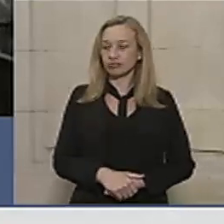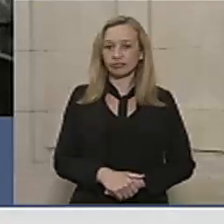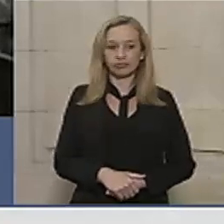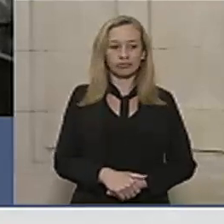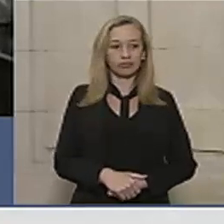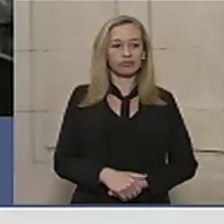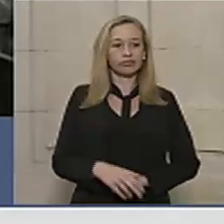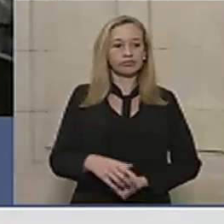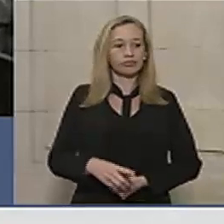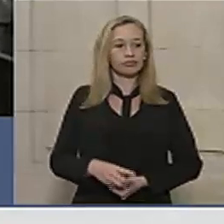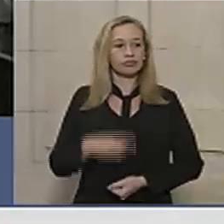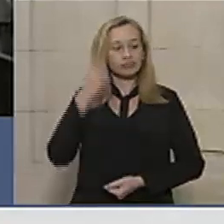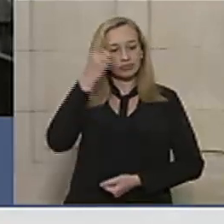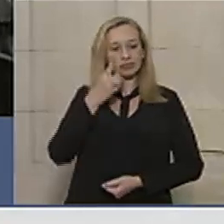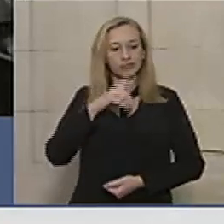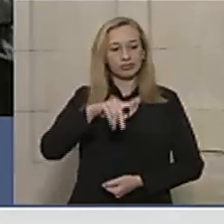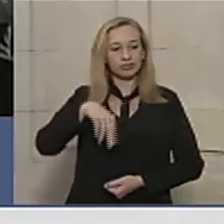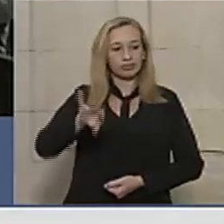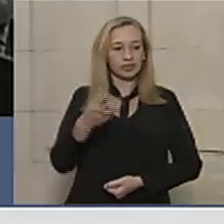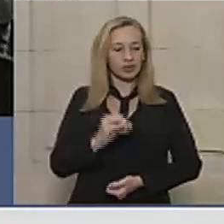Tá do Márcio Pacheco.